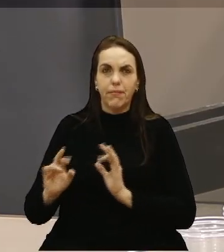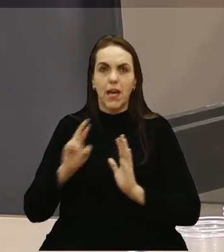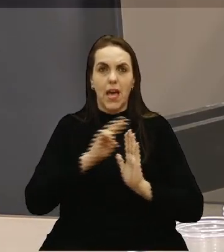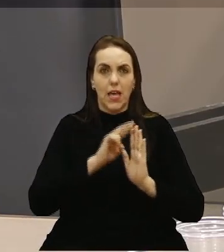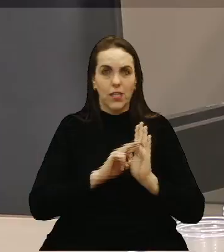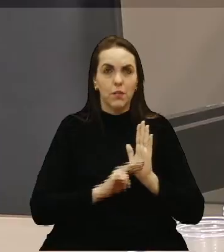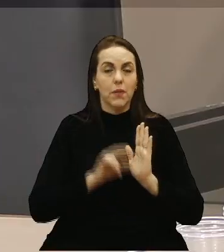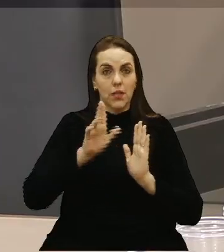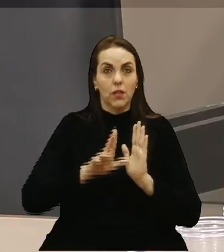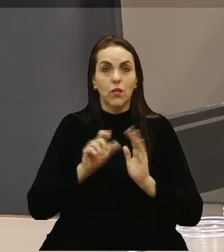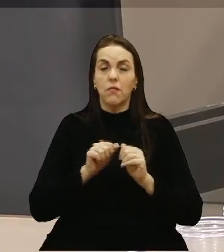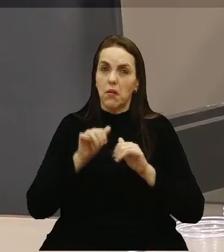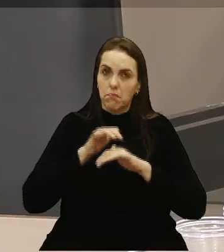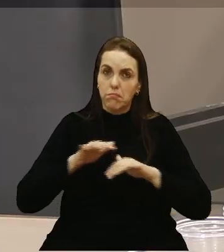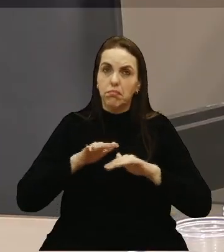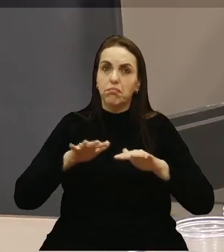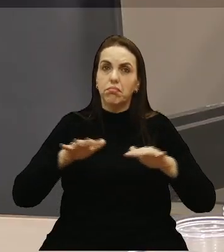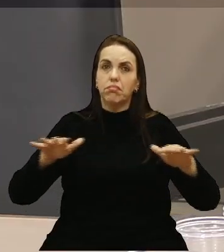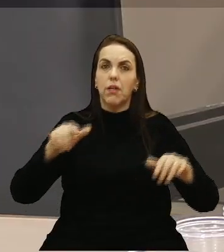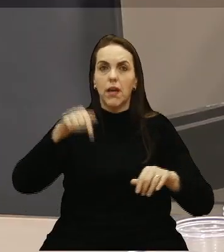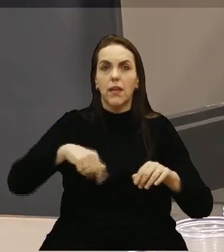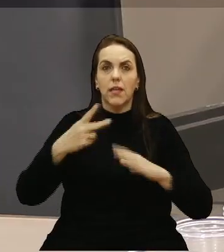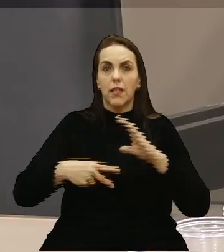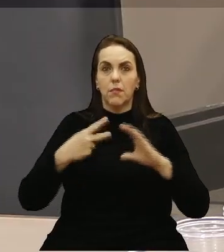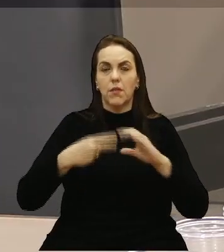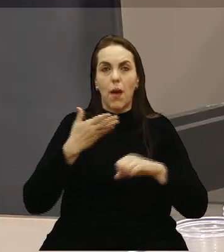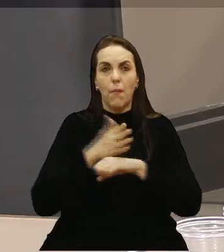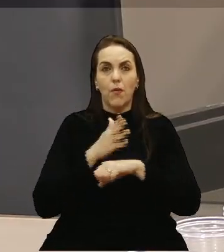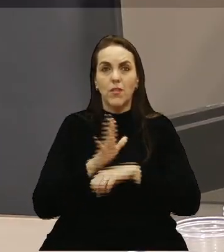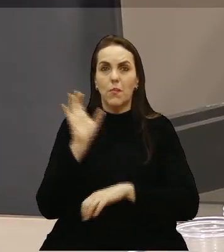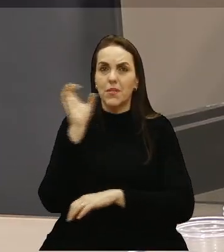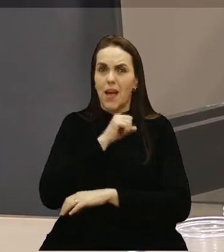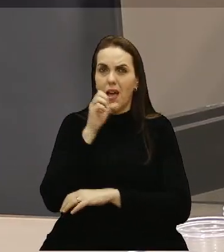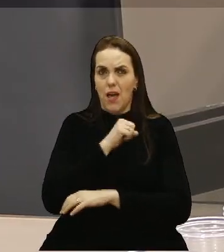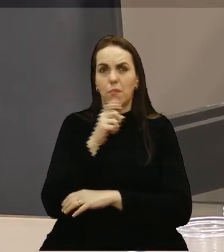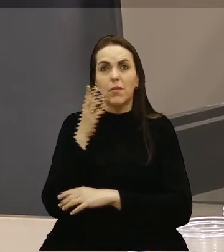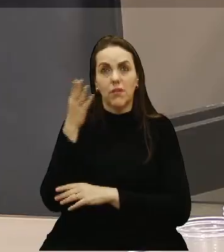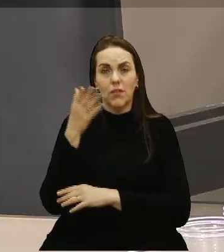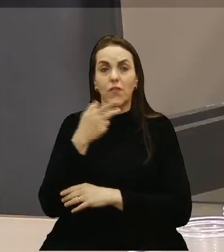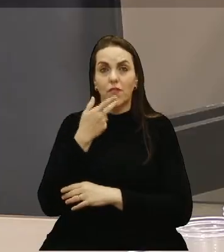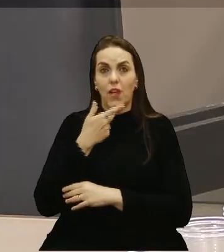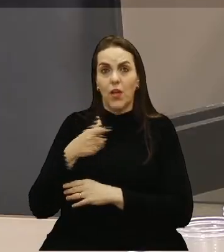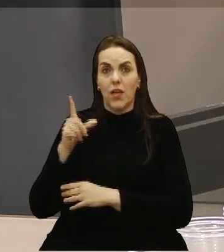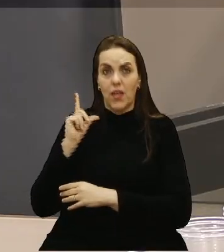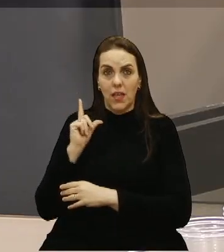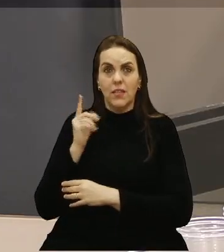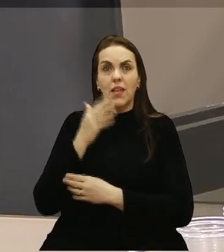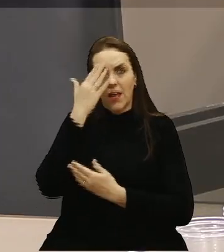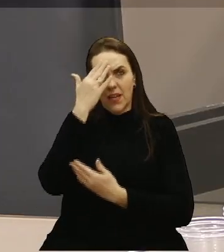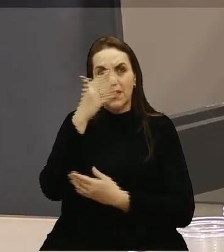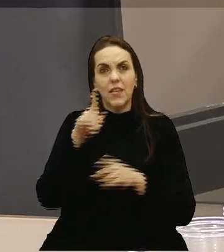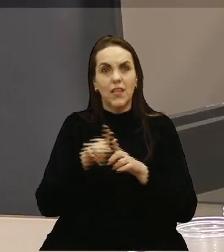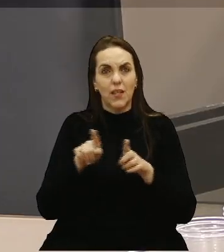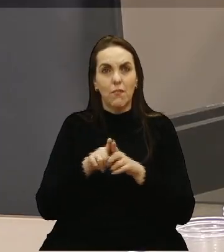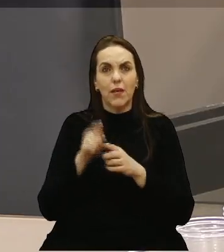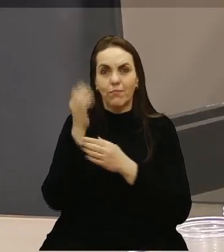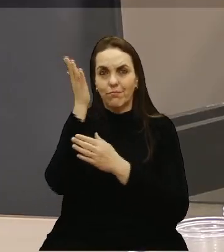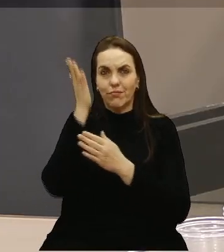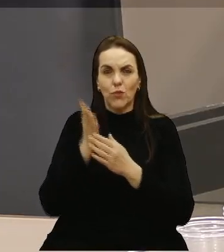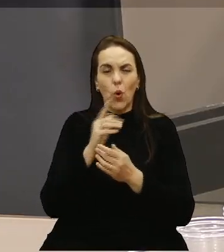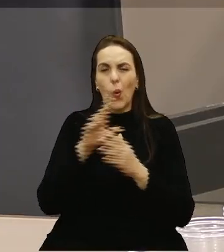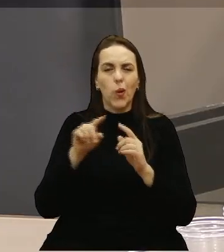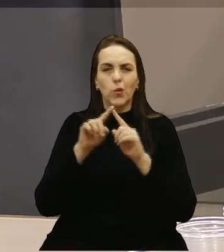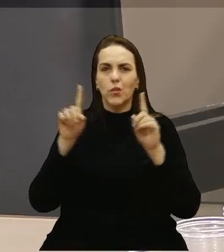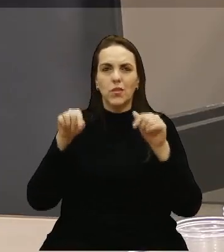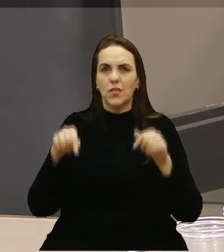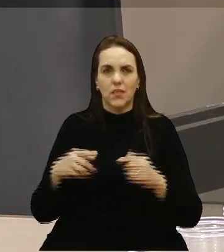acabar reverberando aqui na Câmara depois, para ter aprovações mais rápidas. O senhor acabou se adiantando, mas eu ia agradecer a Jaque, o Cristiano, que estão sempre ali com